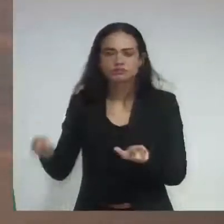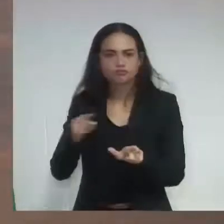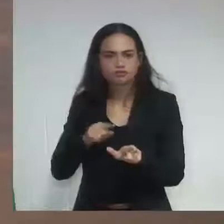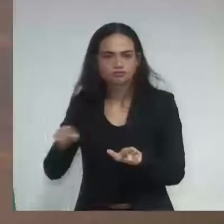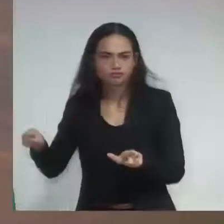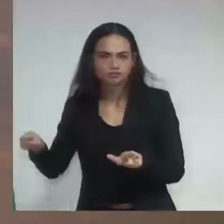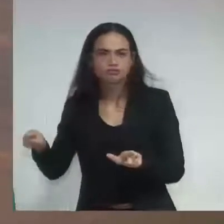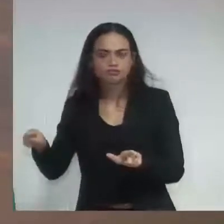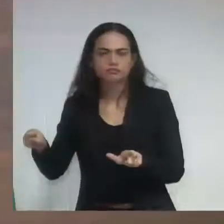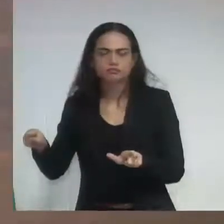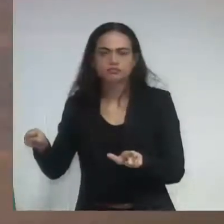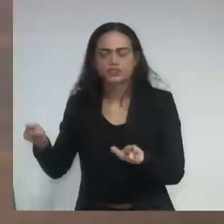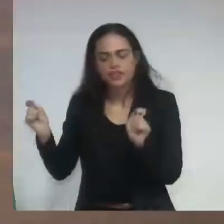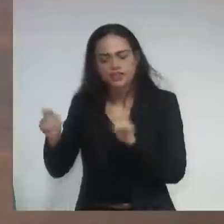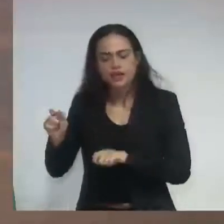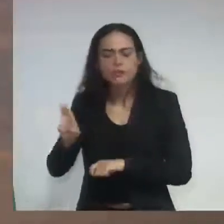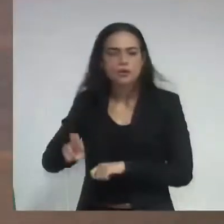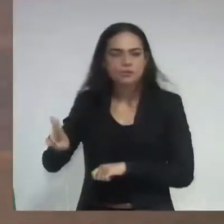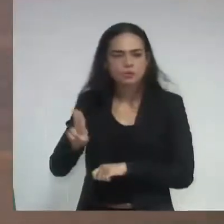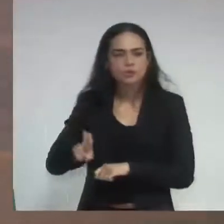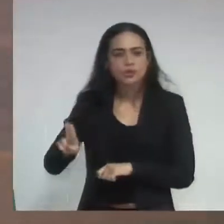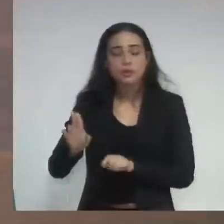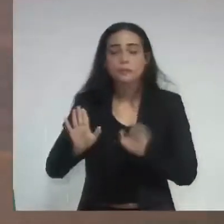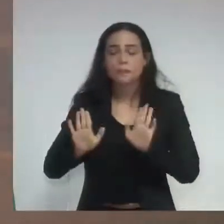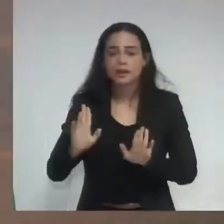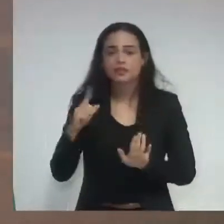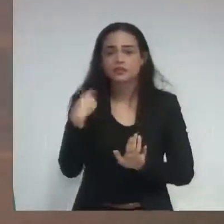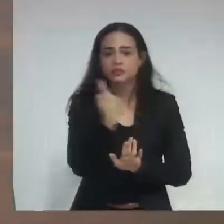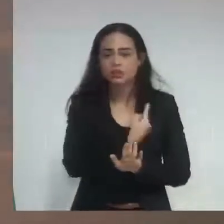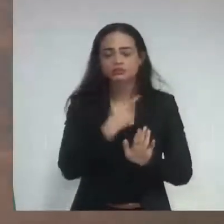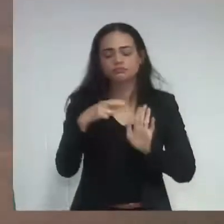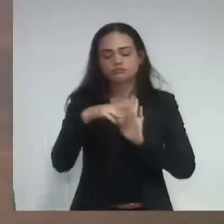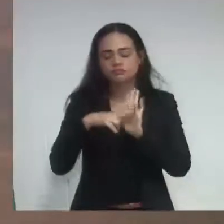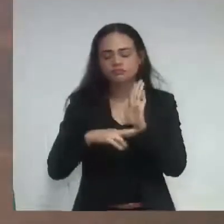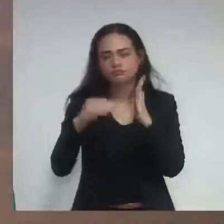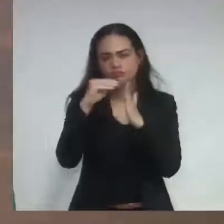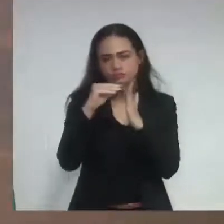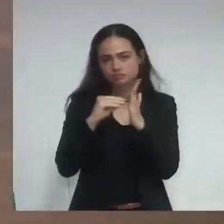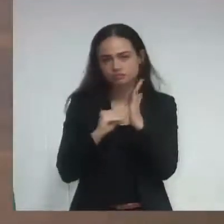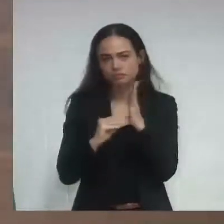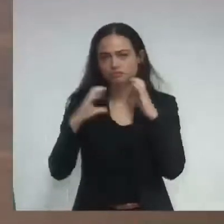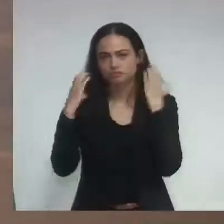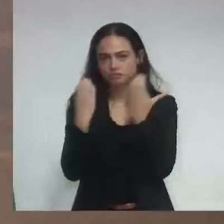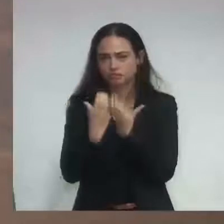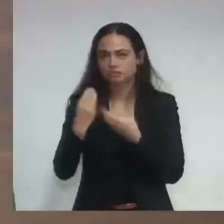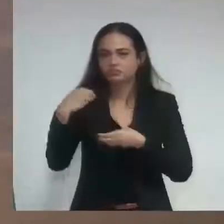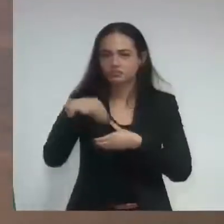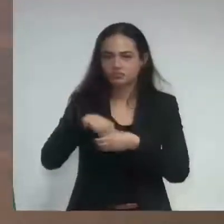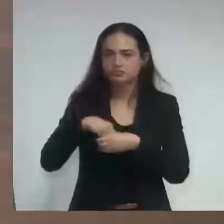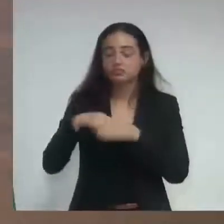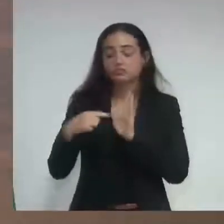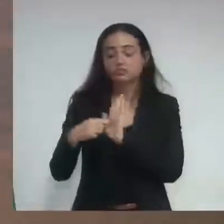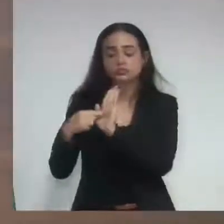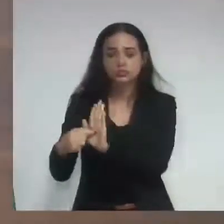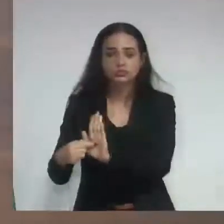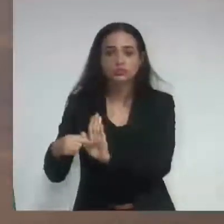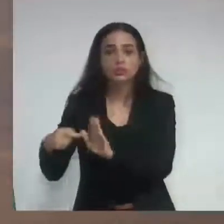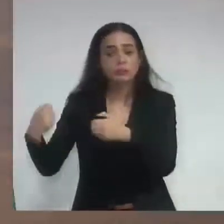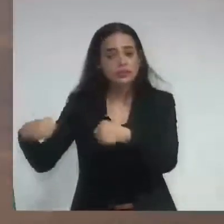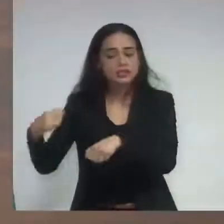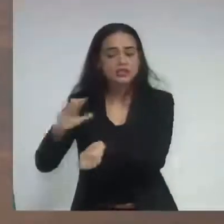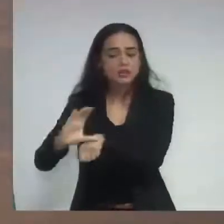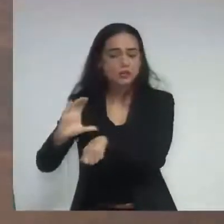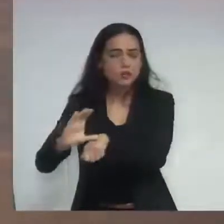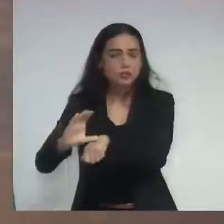né, e isso nos convenceu naquele momento, mas nós negociamos uma regra de transição que esses profissionais deveriam se matricular nos cursos e